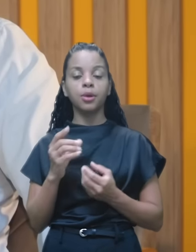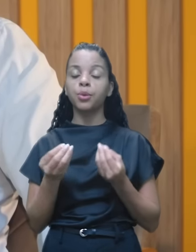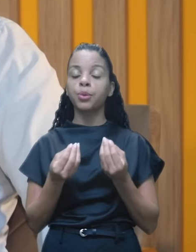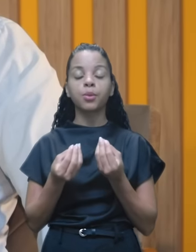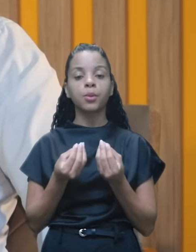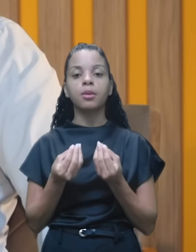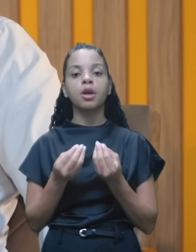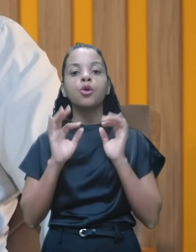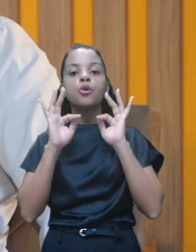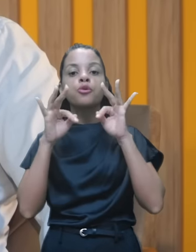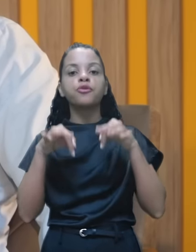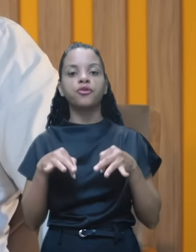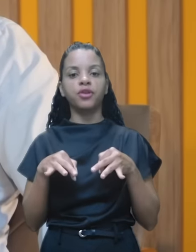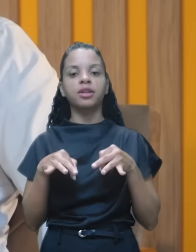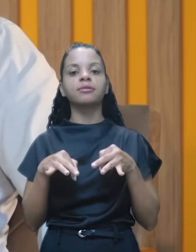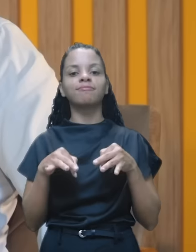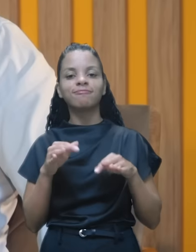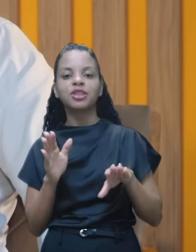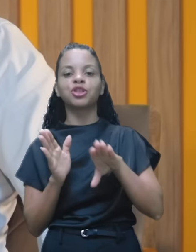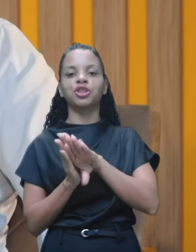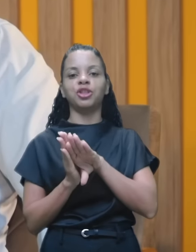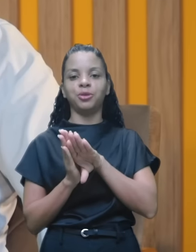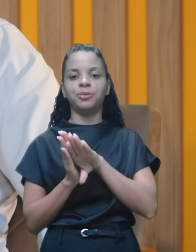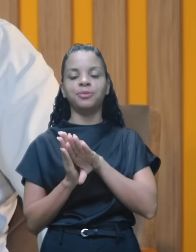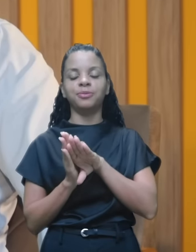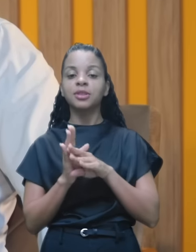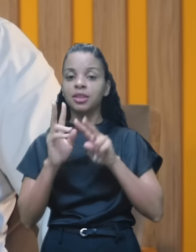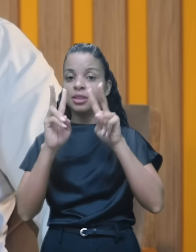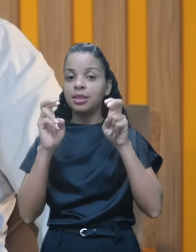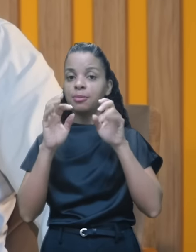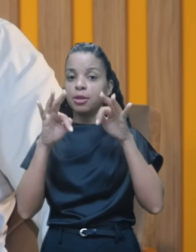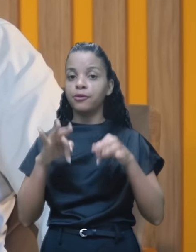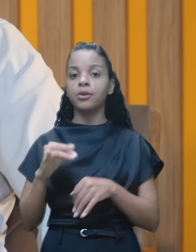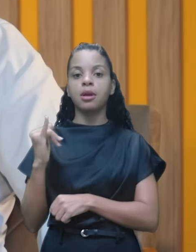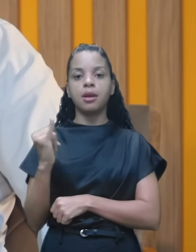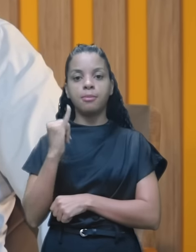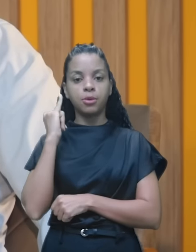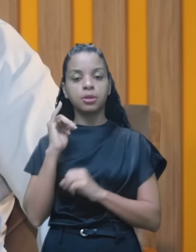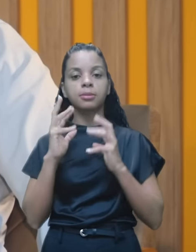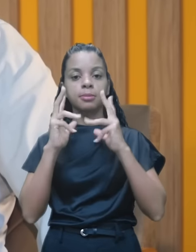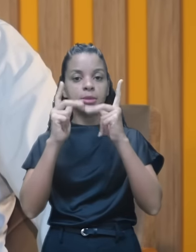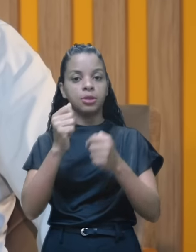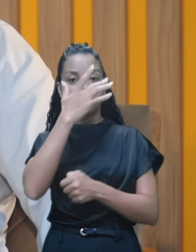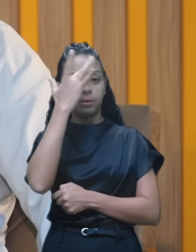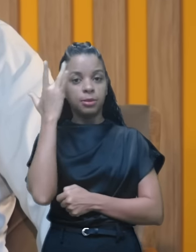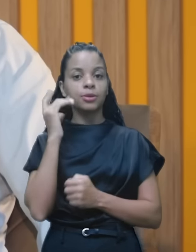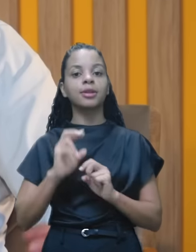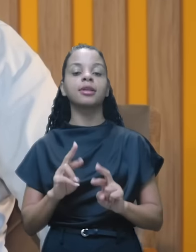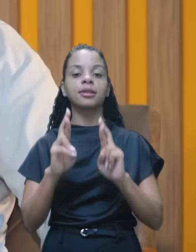chegou. O tema do fim tem uma importância especial para aqueles que aguardam a